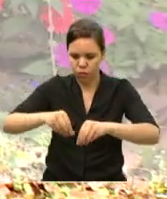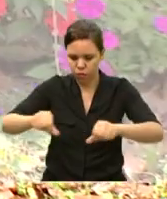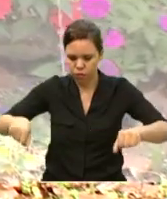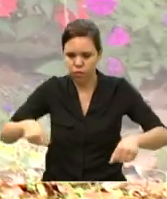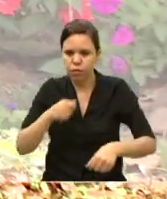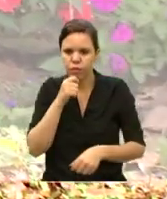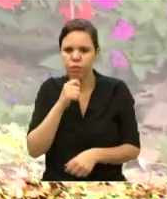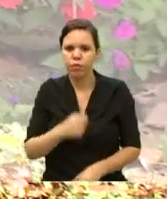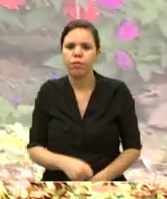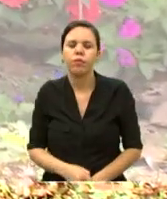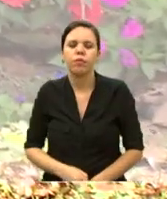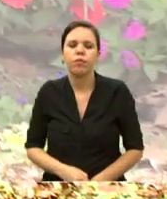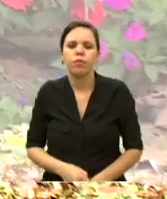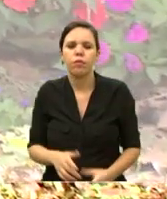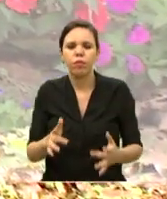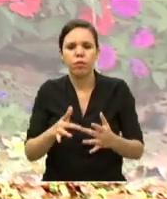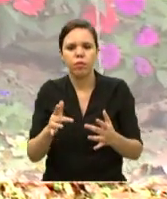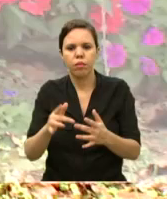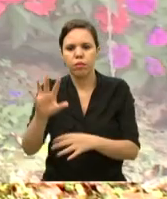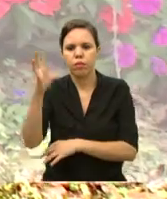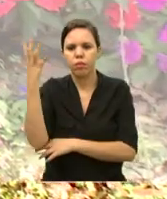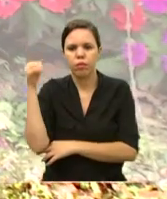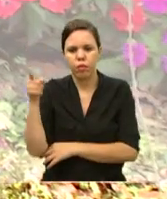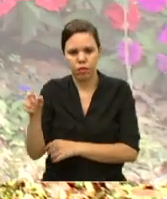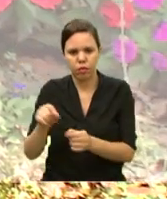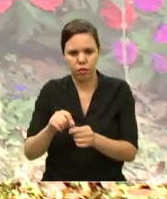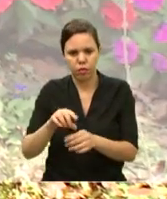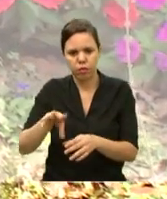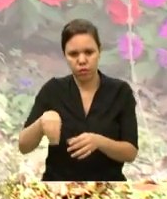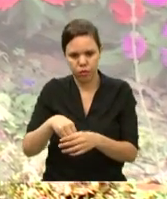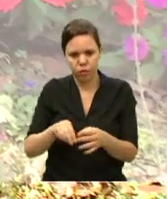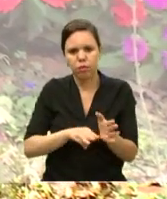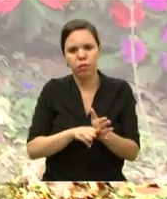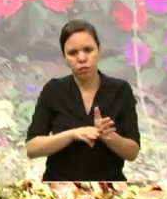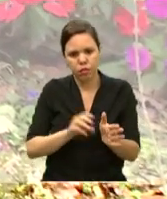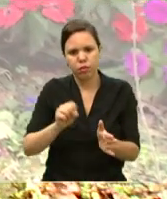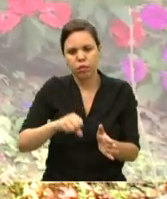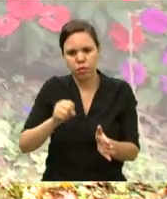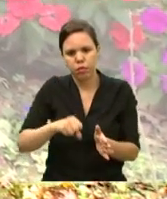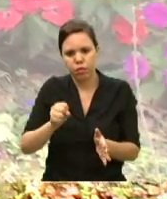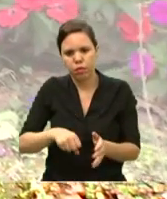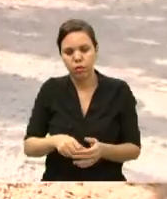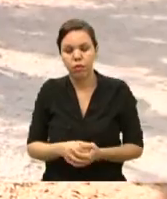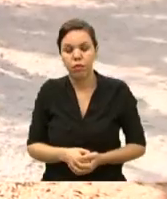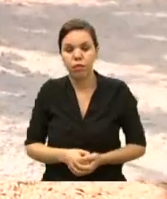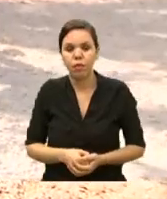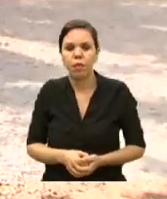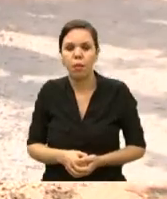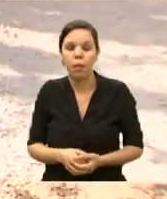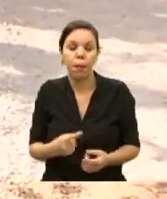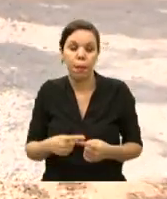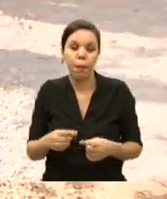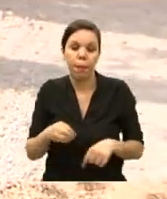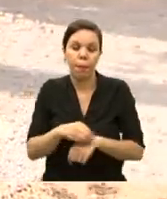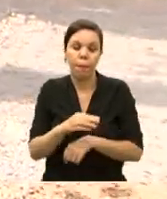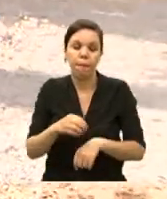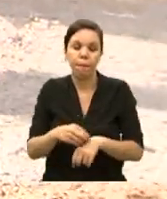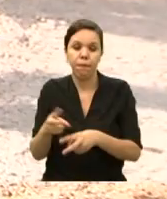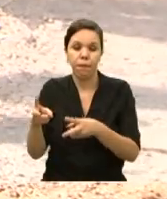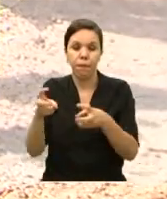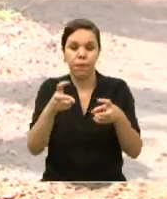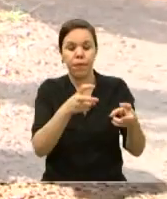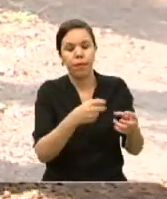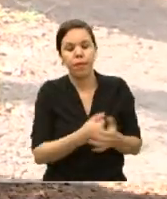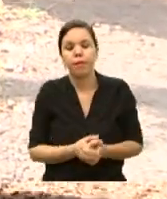tem impacto até no sono? Tem. A história, né? A história que é contada por